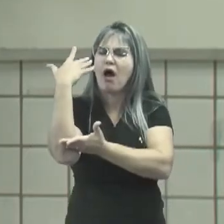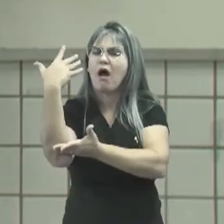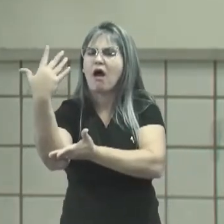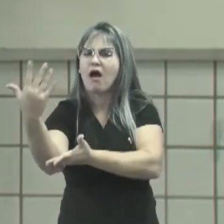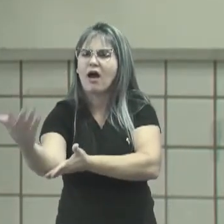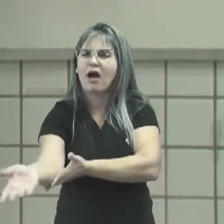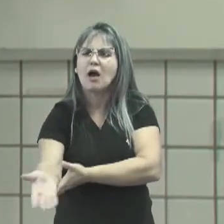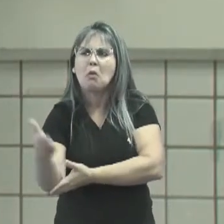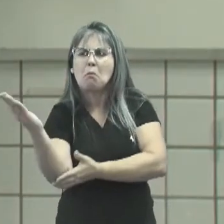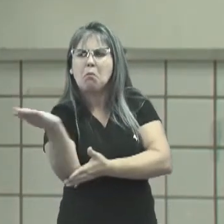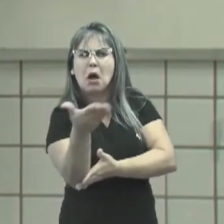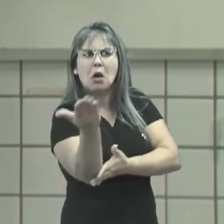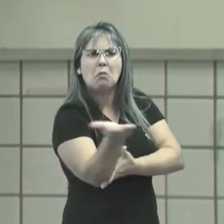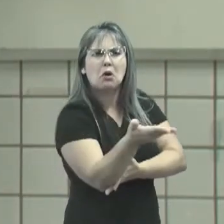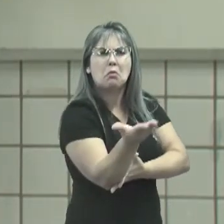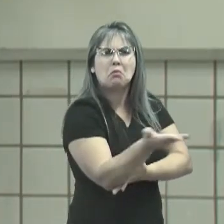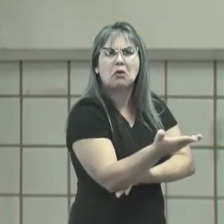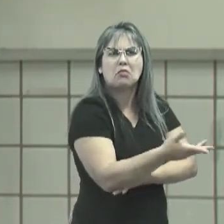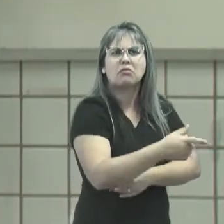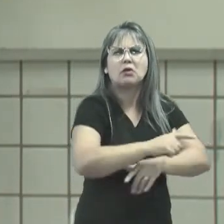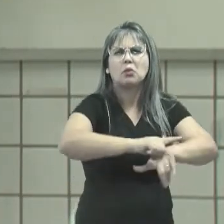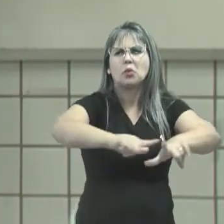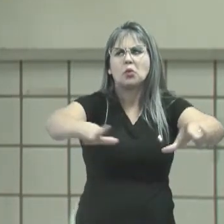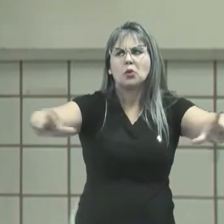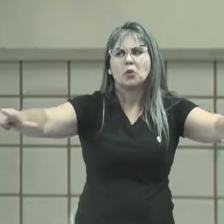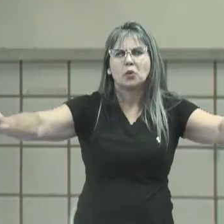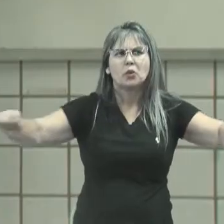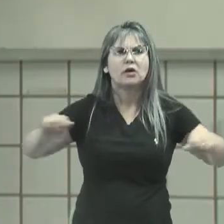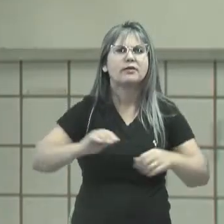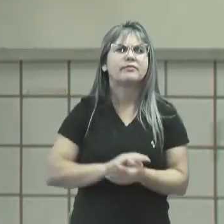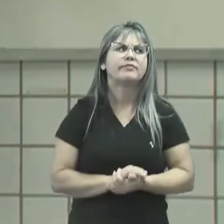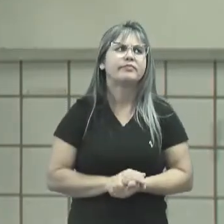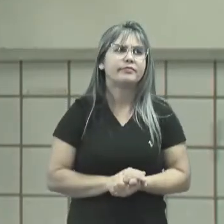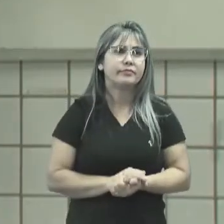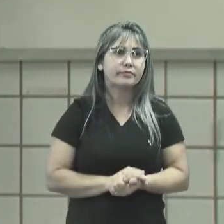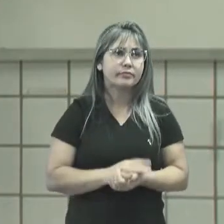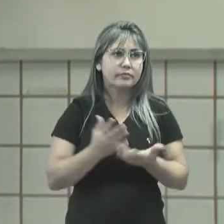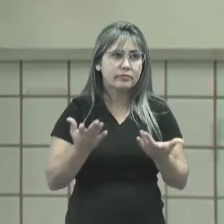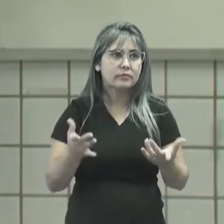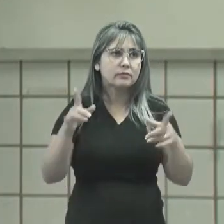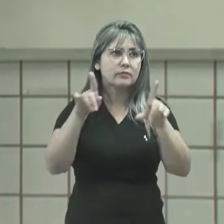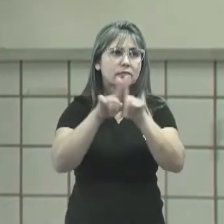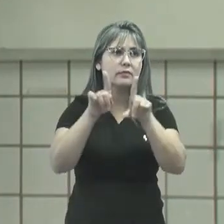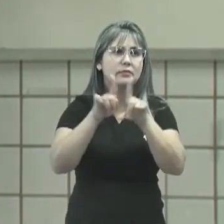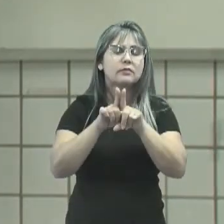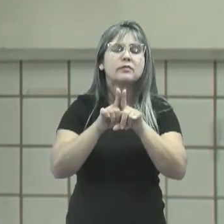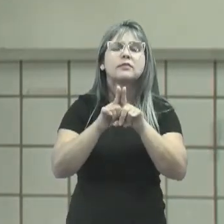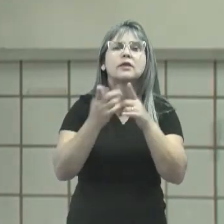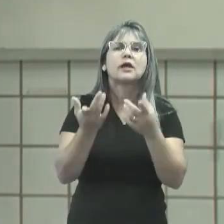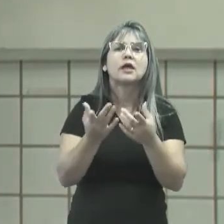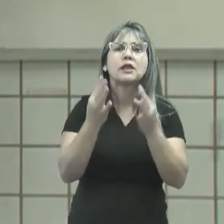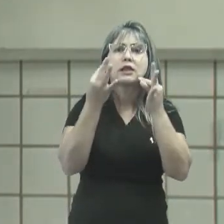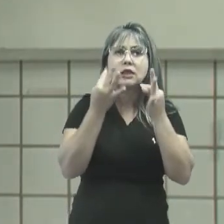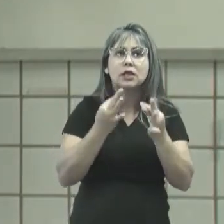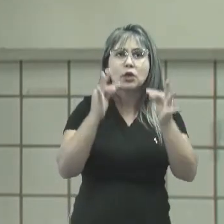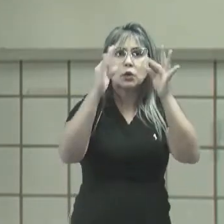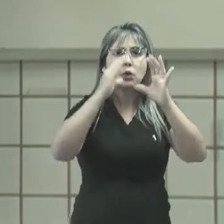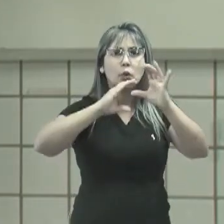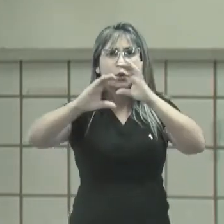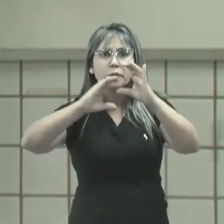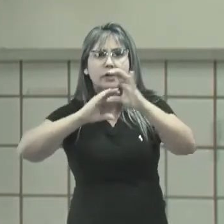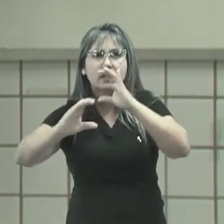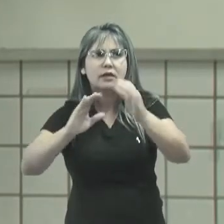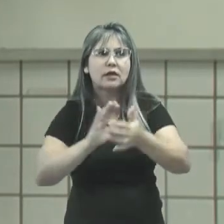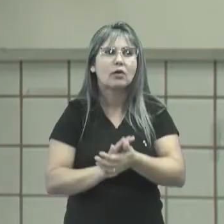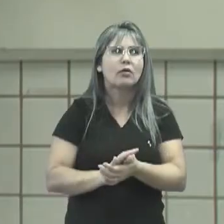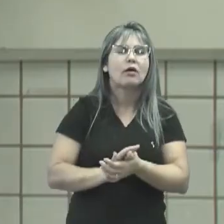esses problemas que ocorrem, pessoal. Tecnologia de informação e comunicação. Aqui você vê uma garotinha utilizando equipamento antigo, que é o